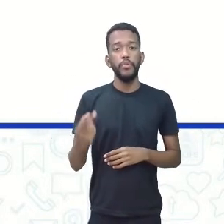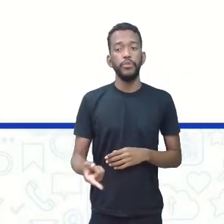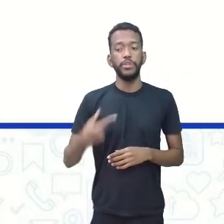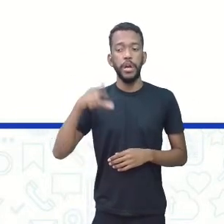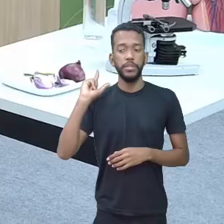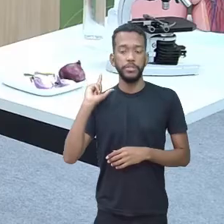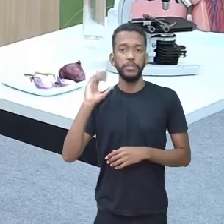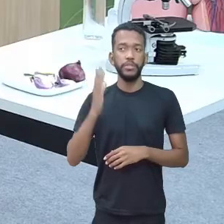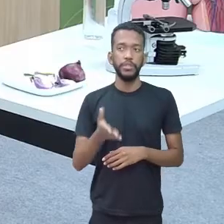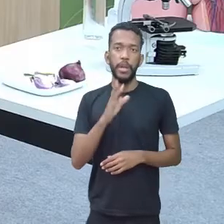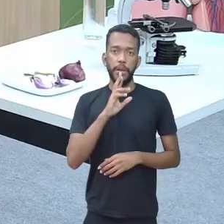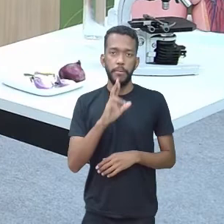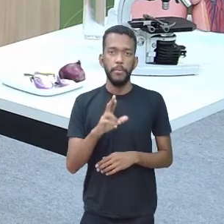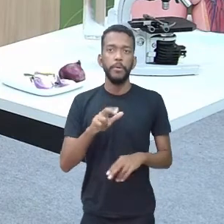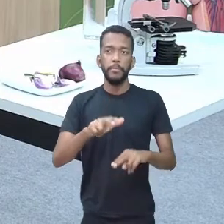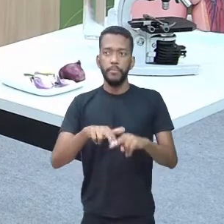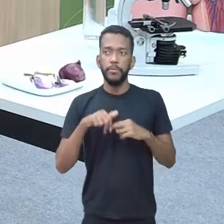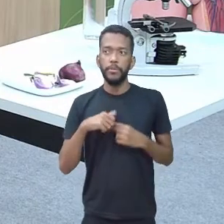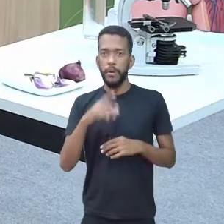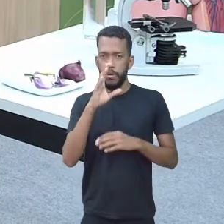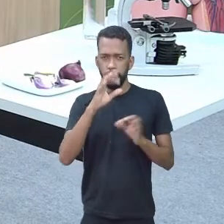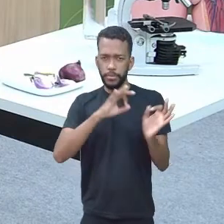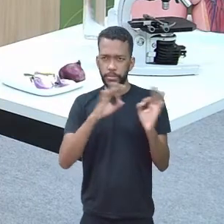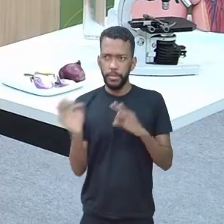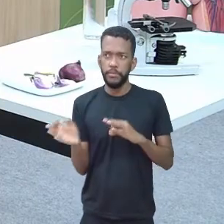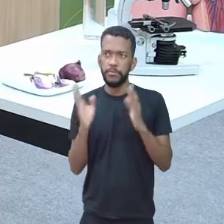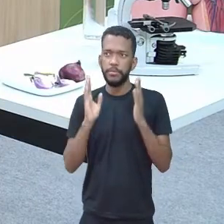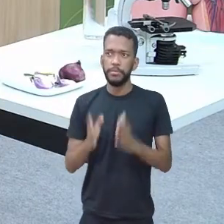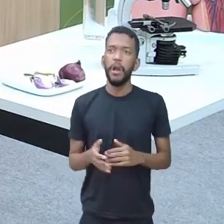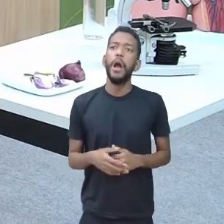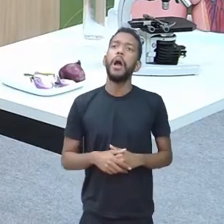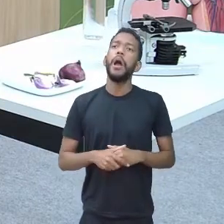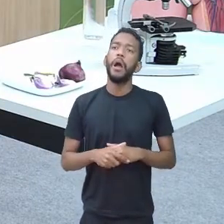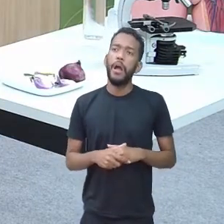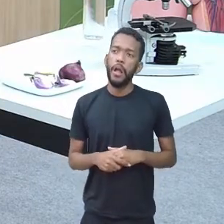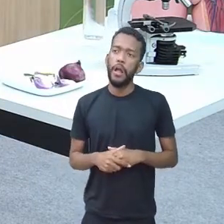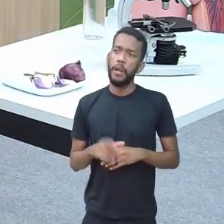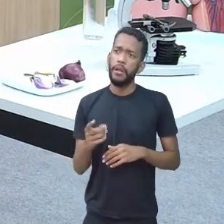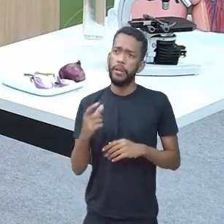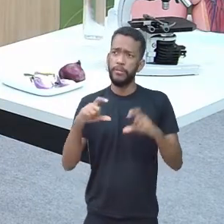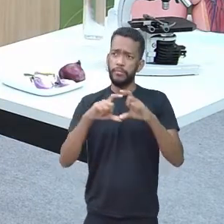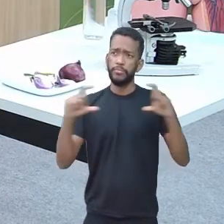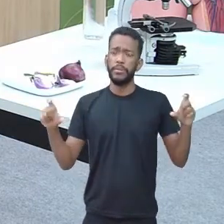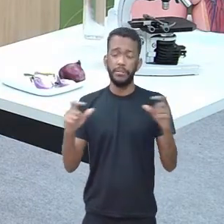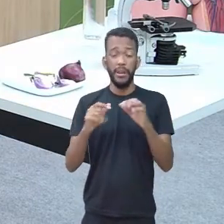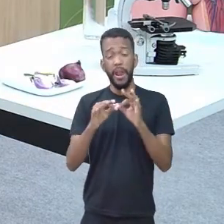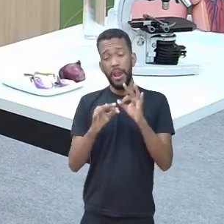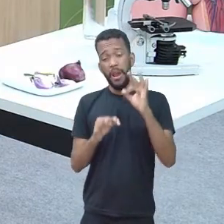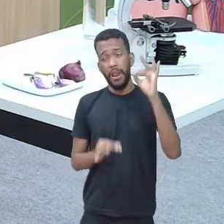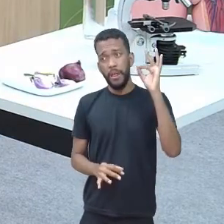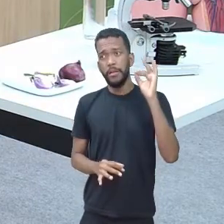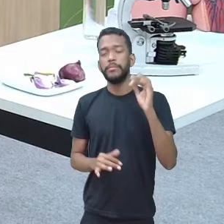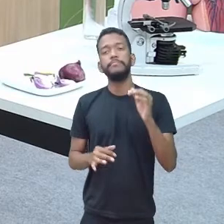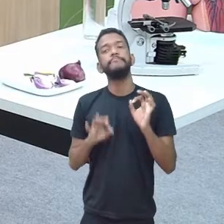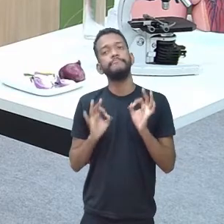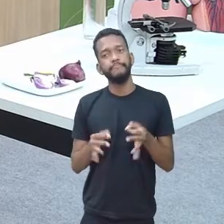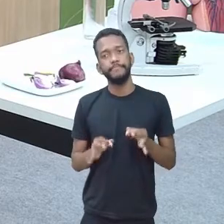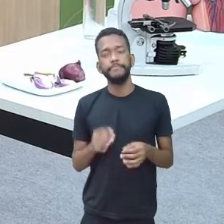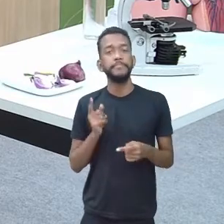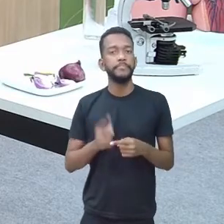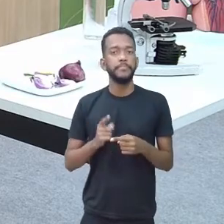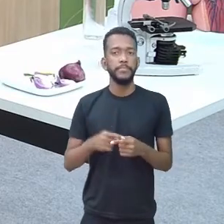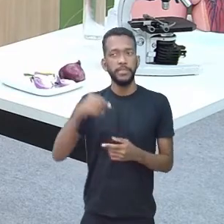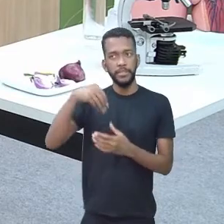já passou. Portanto, observem. Professora, o enunciado da questão é muito grande. Pois é, porque